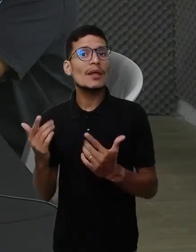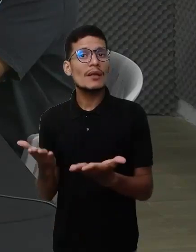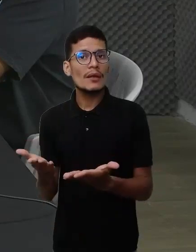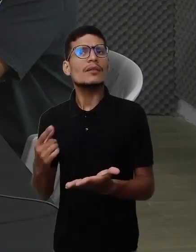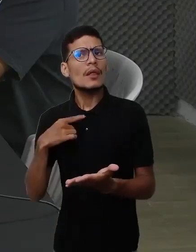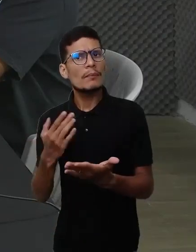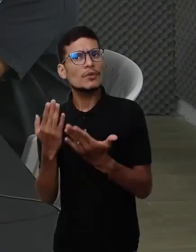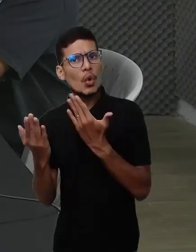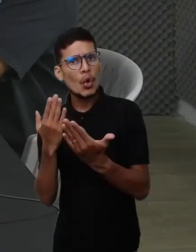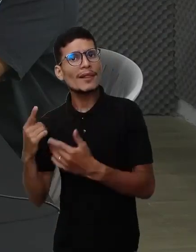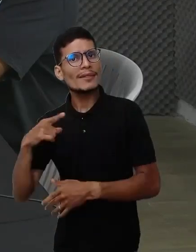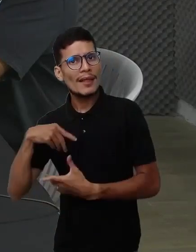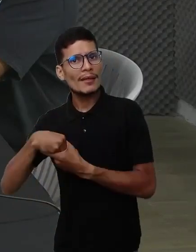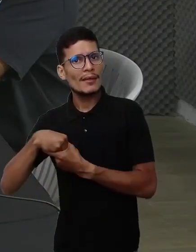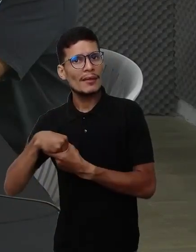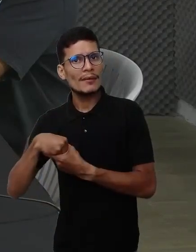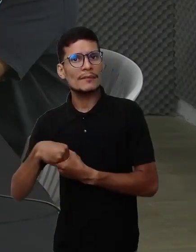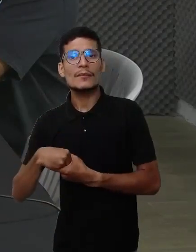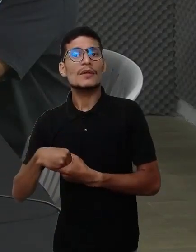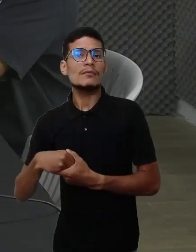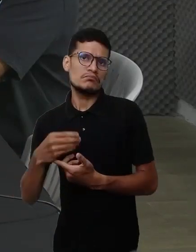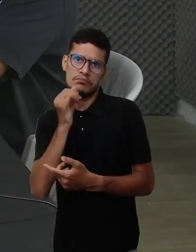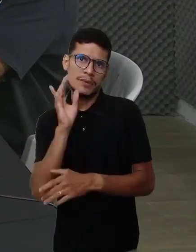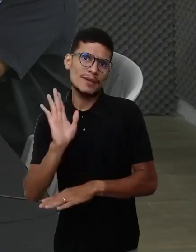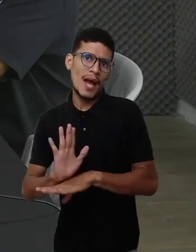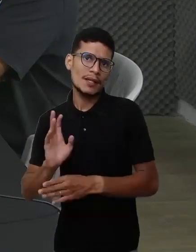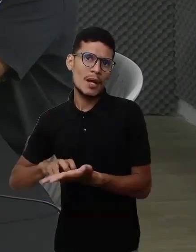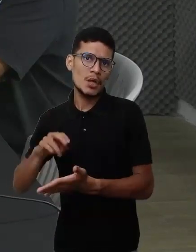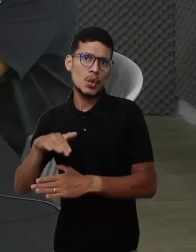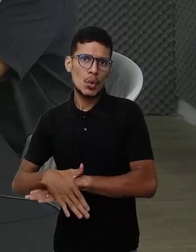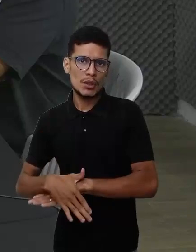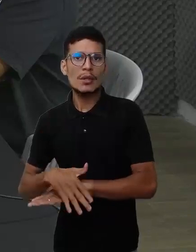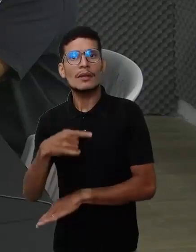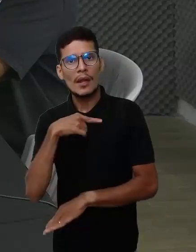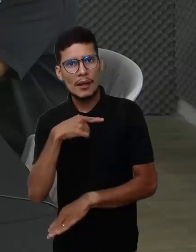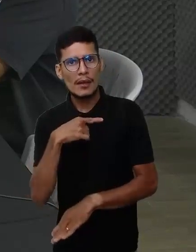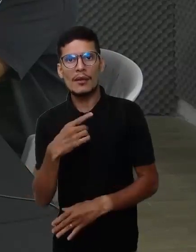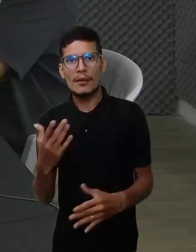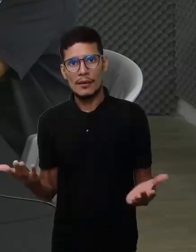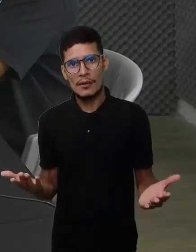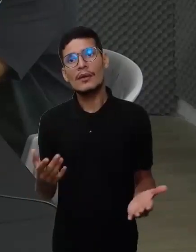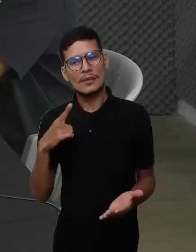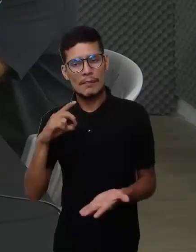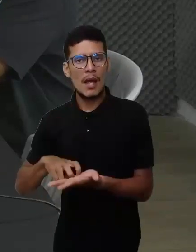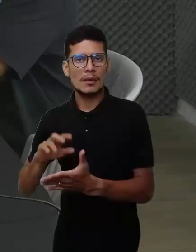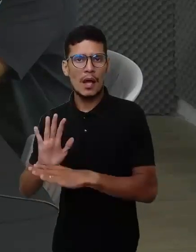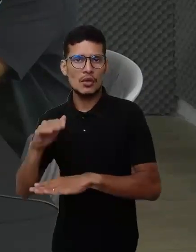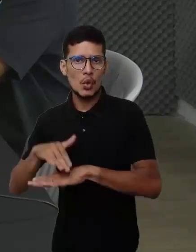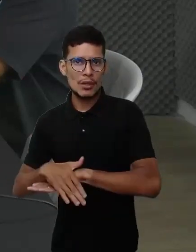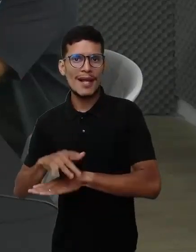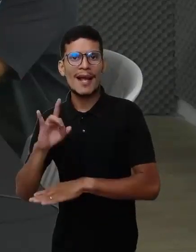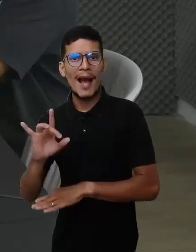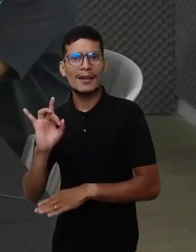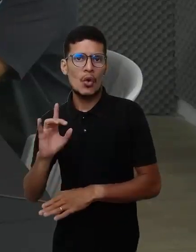ou uma psicóloga. Por turno. Porque não vai ter uma psicóloga que vai ficar de manhã e de tarde. Vai ter a da manhã e vai ter a da tarde. Ou 2 de manhã e